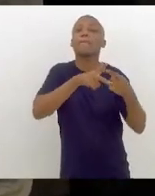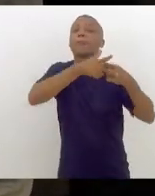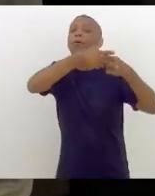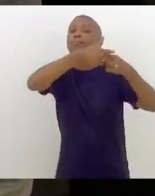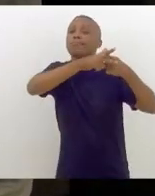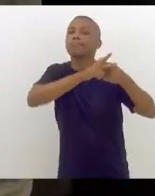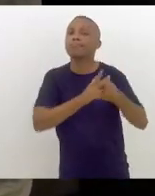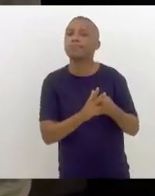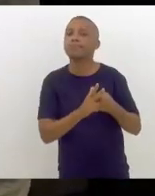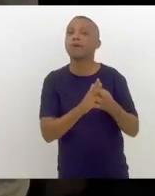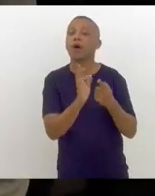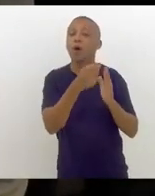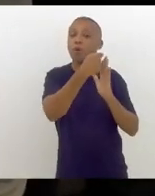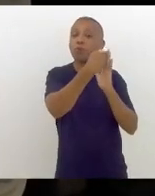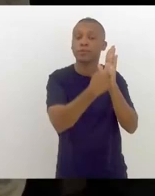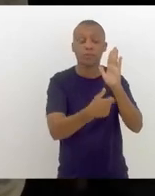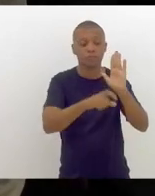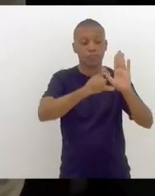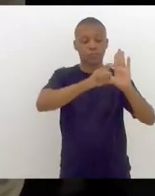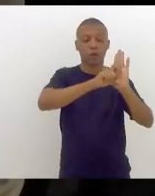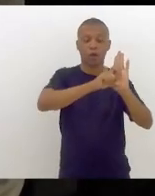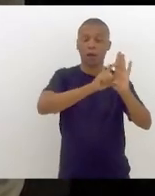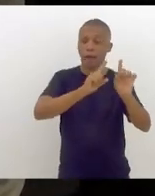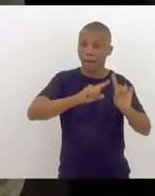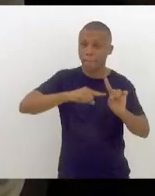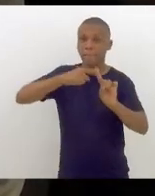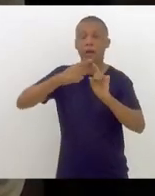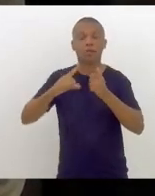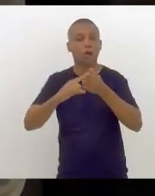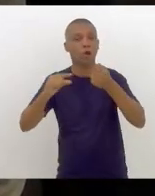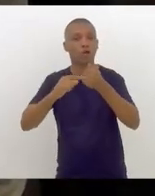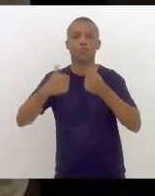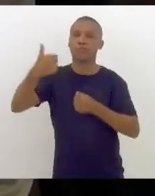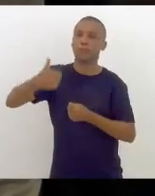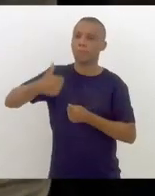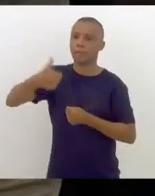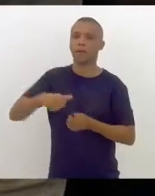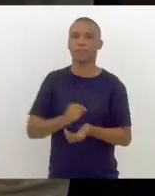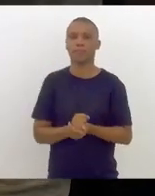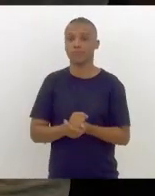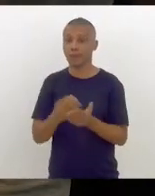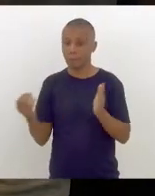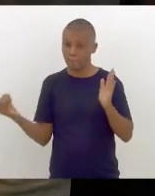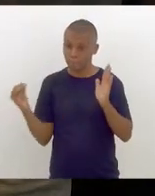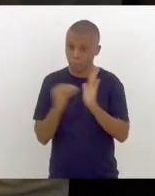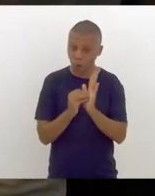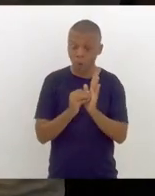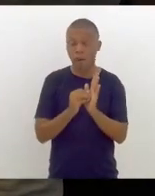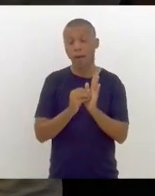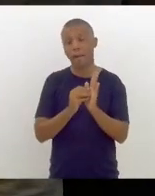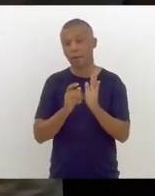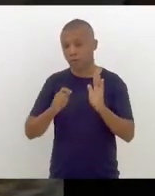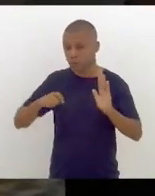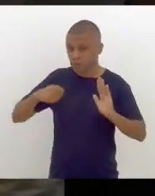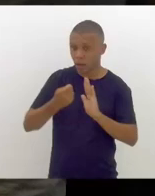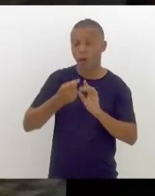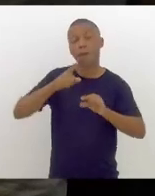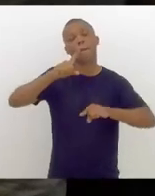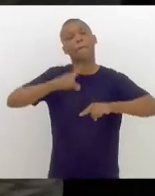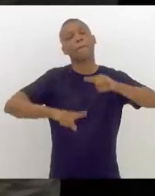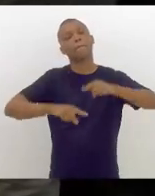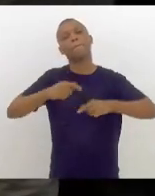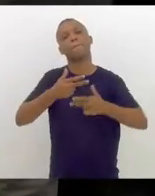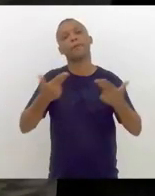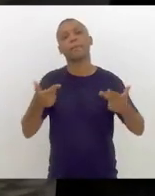a ementa e o artigo primeiro colocando a palavra material mas em homenagem